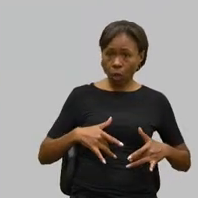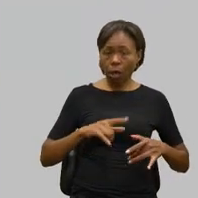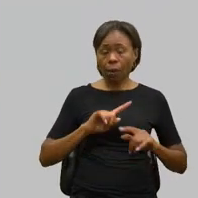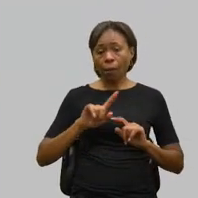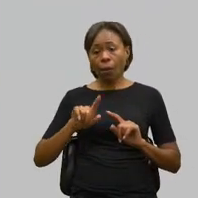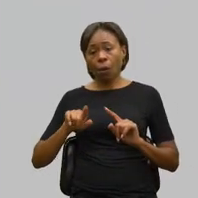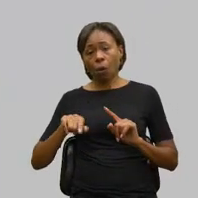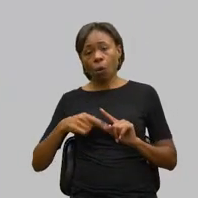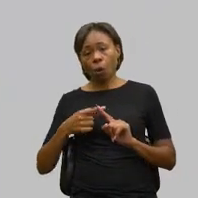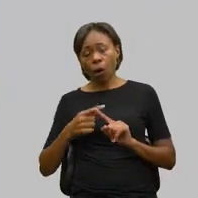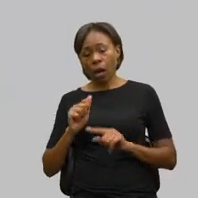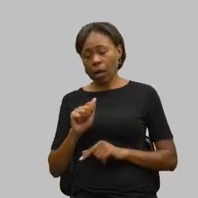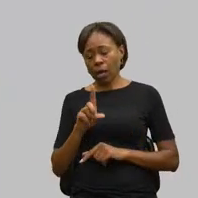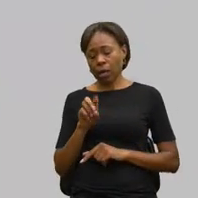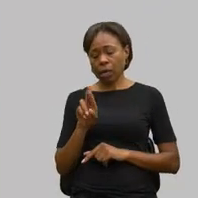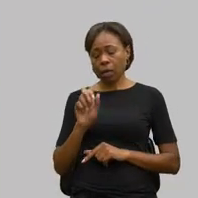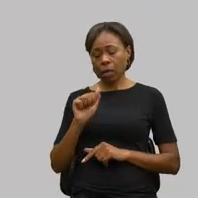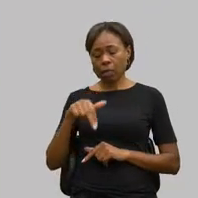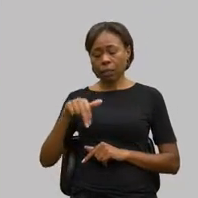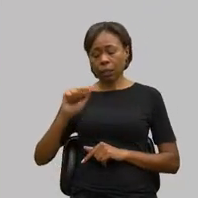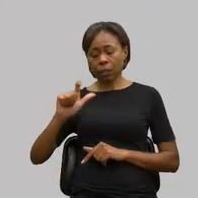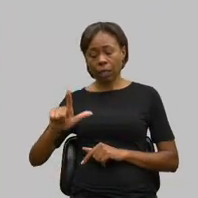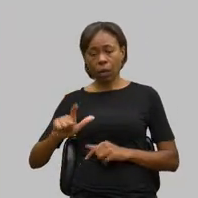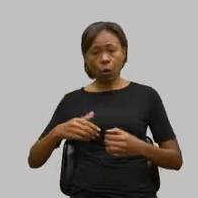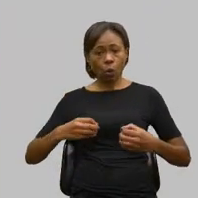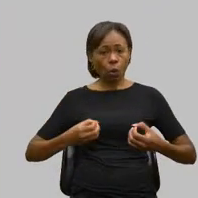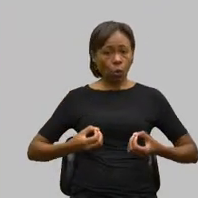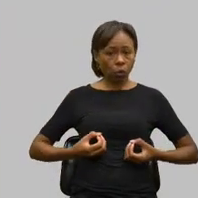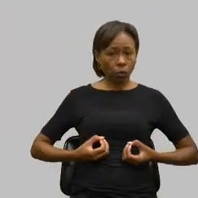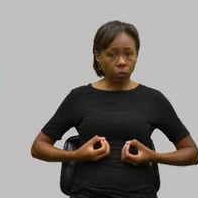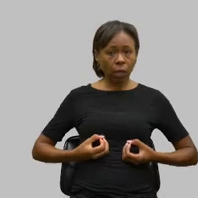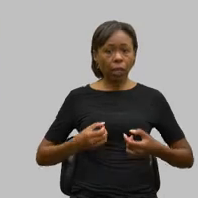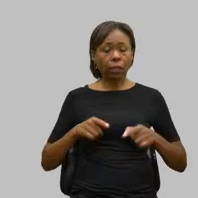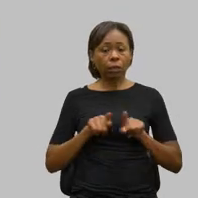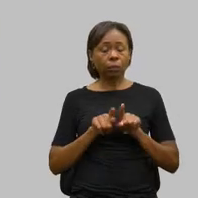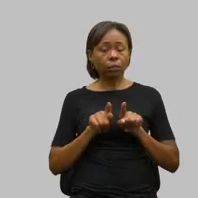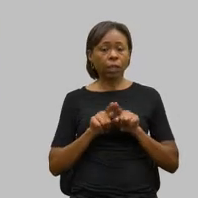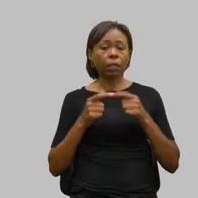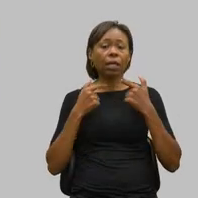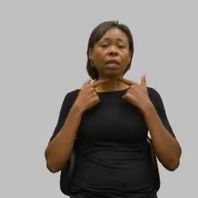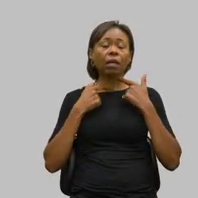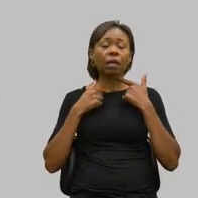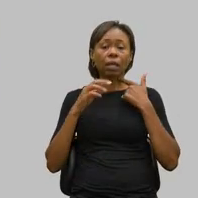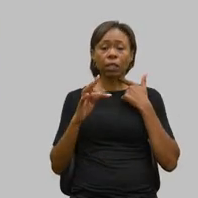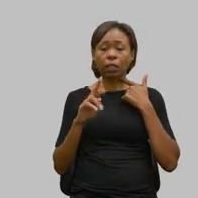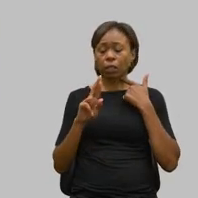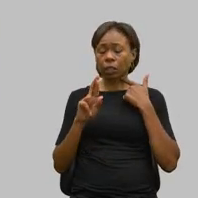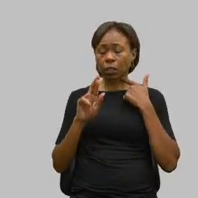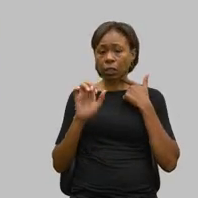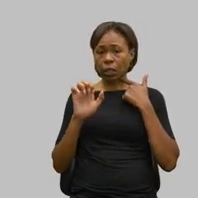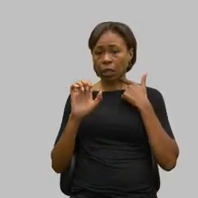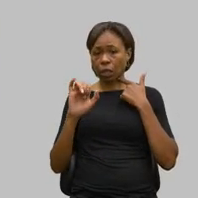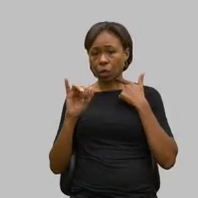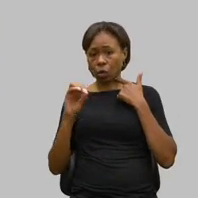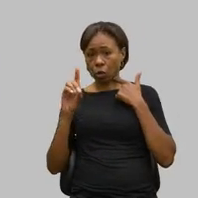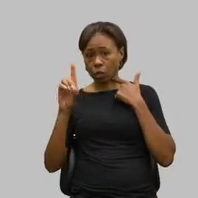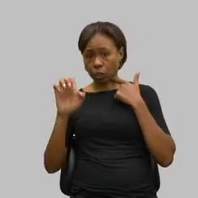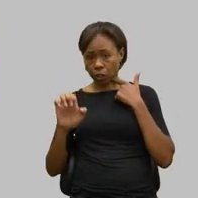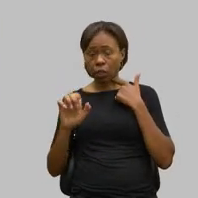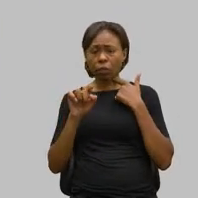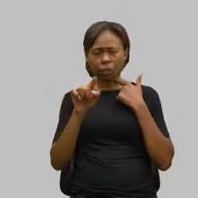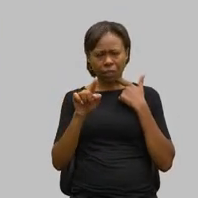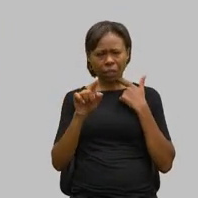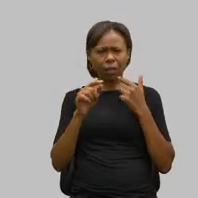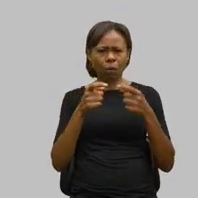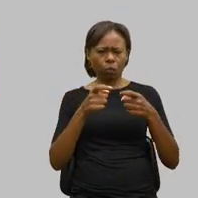adrenal, ovário e essa questão da tireoide. Você pega um cirurgião de cabeça e pescoço, bota ele na sala